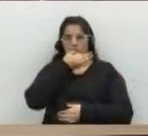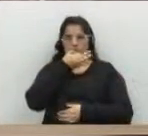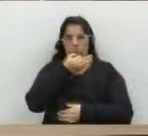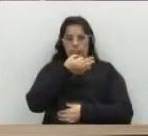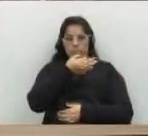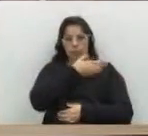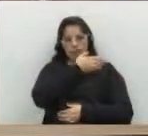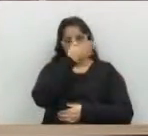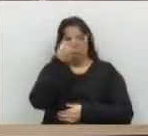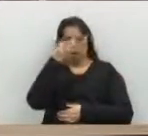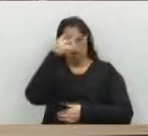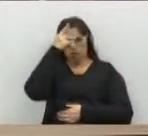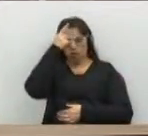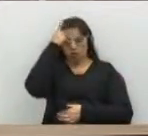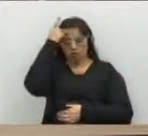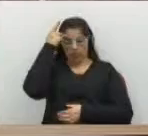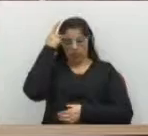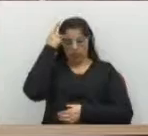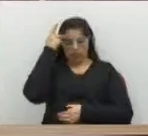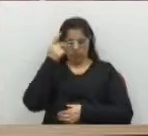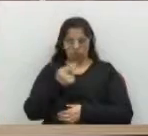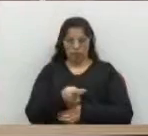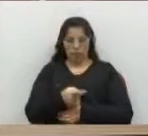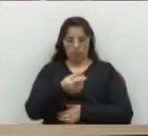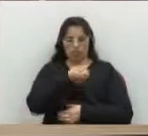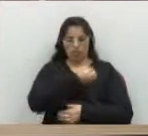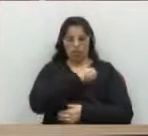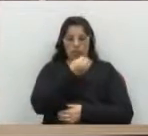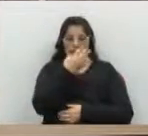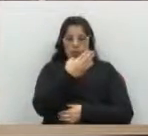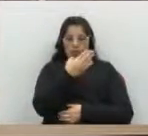discutir, encaminhe-se direto ao prefeito. Requerimento